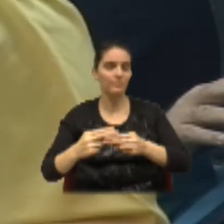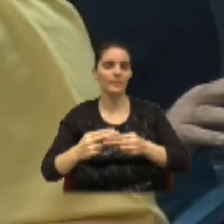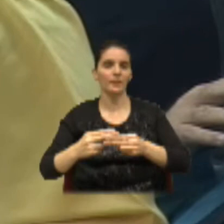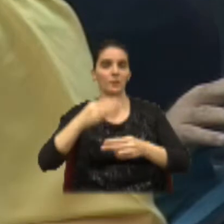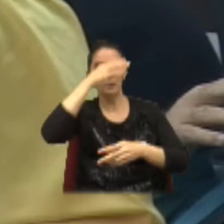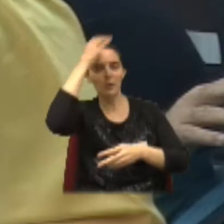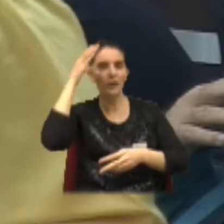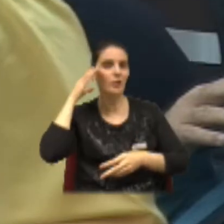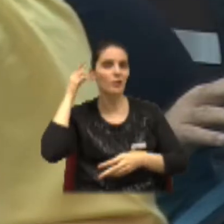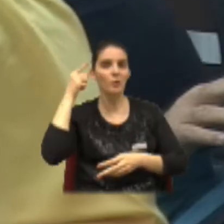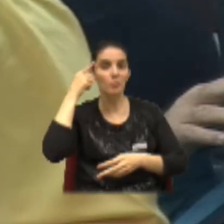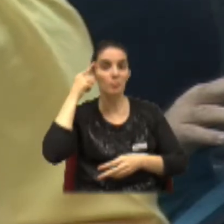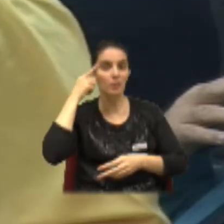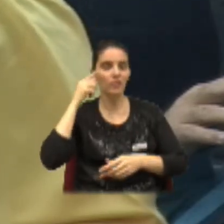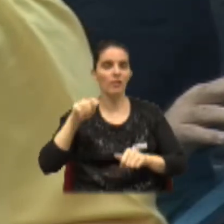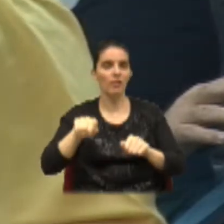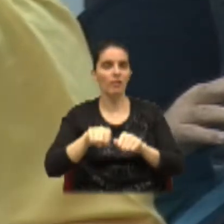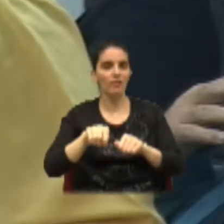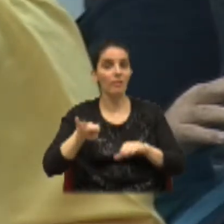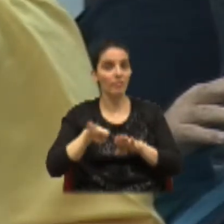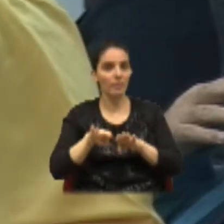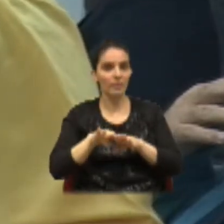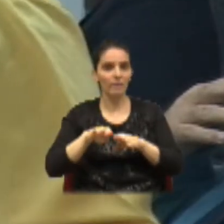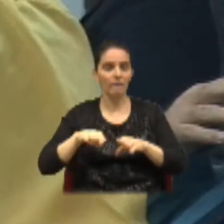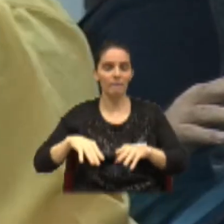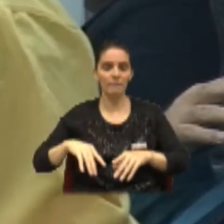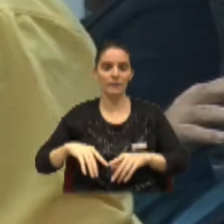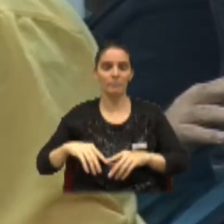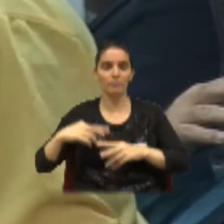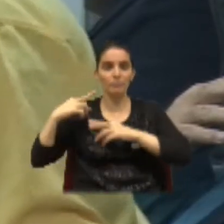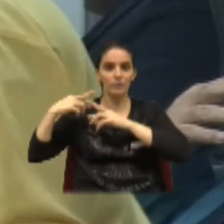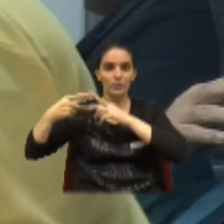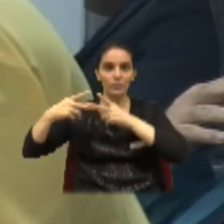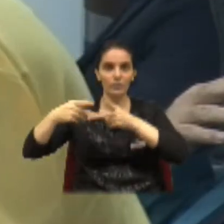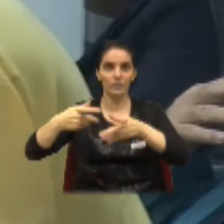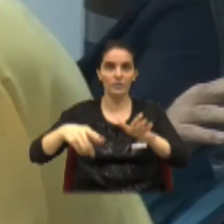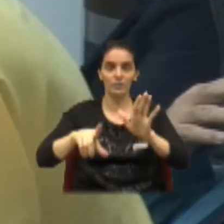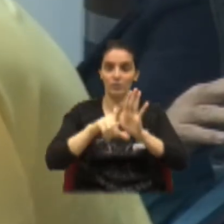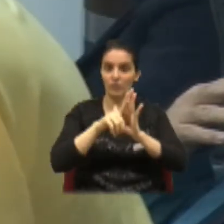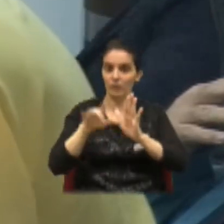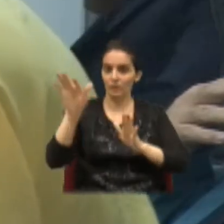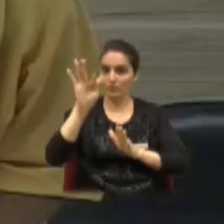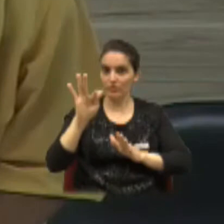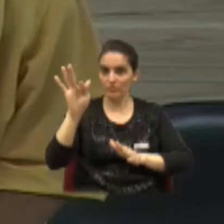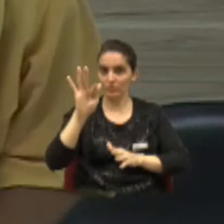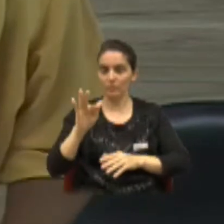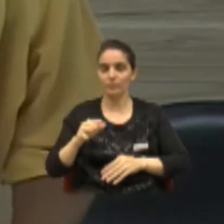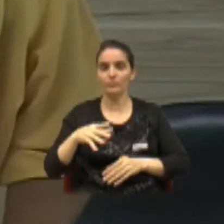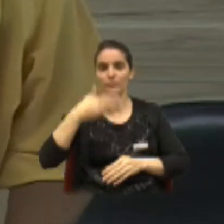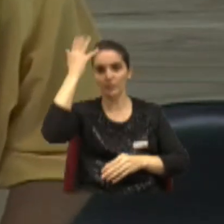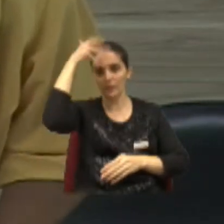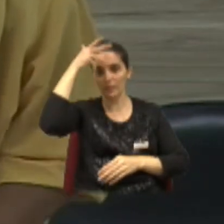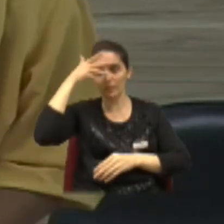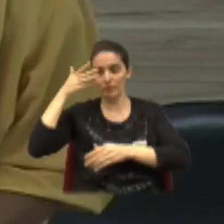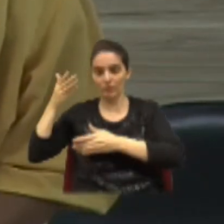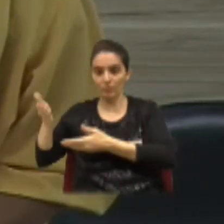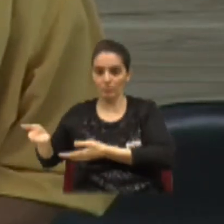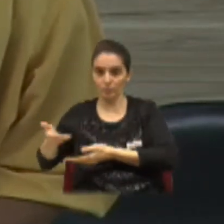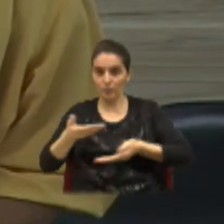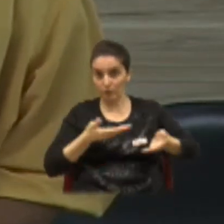de alterações na lei federal. Hoje, visitando o fórum,